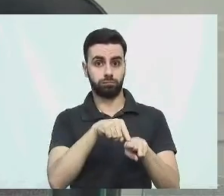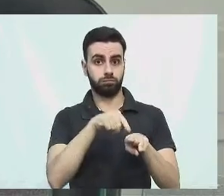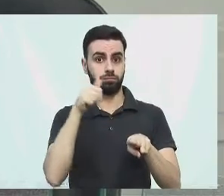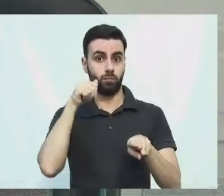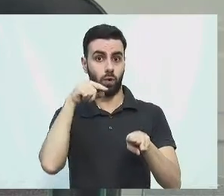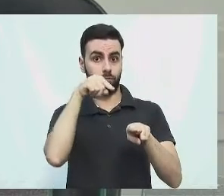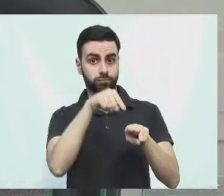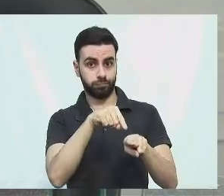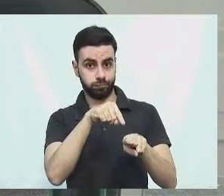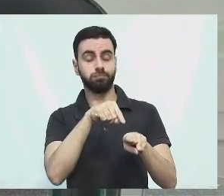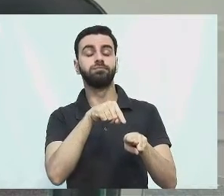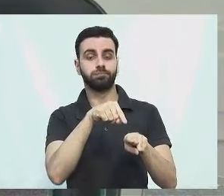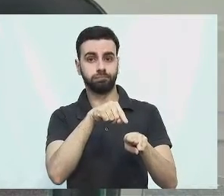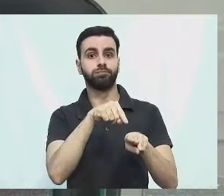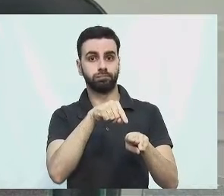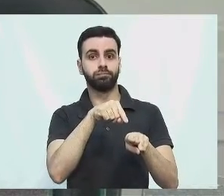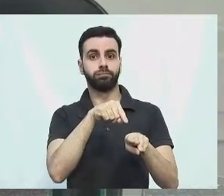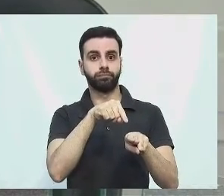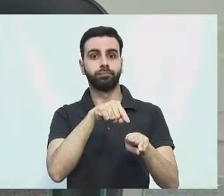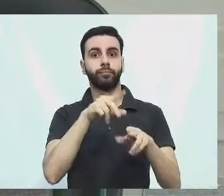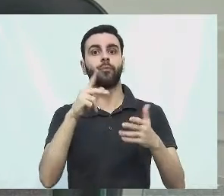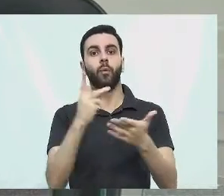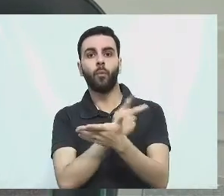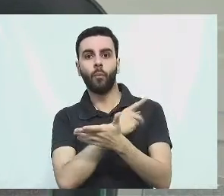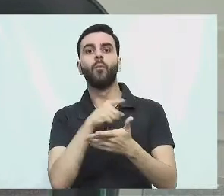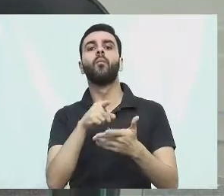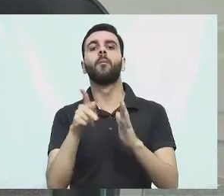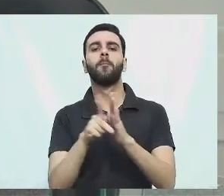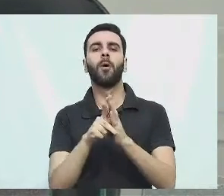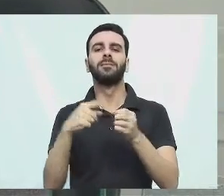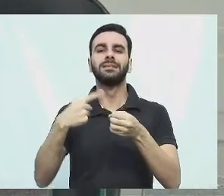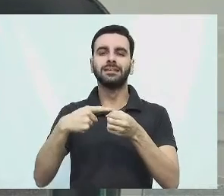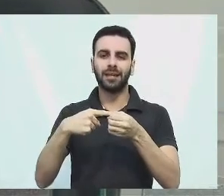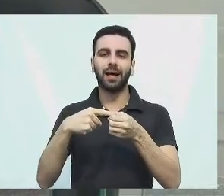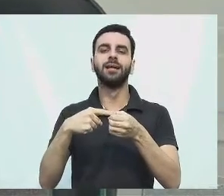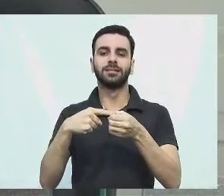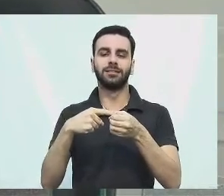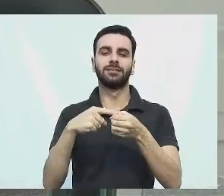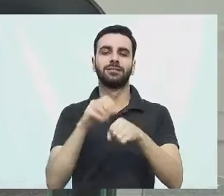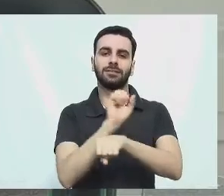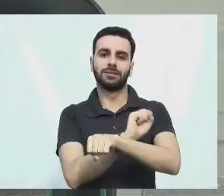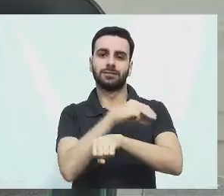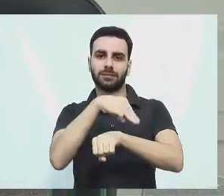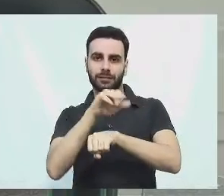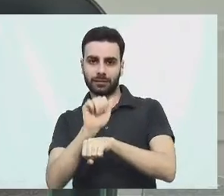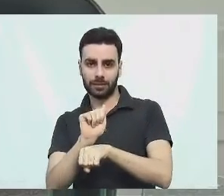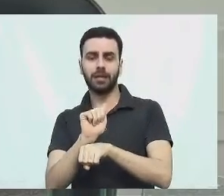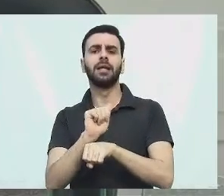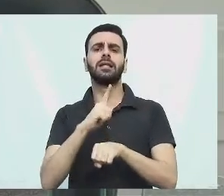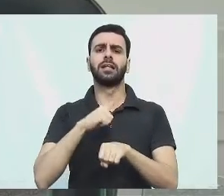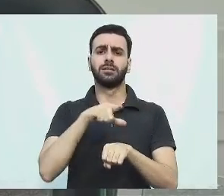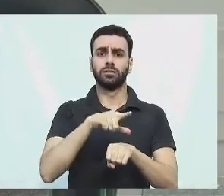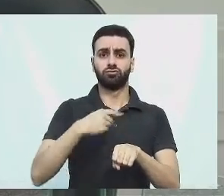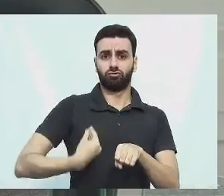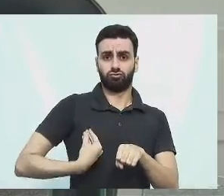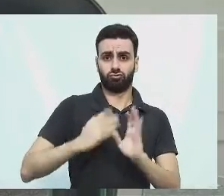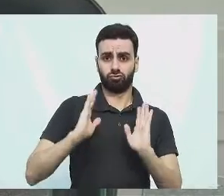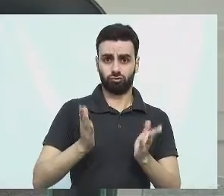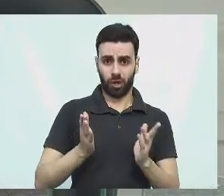Lopes Elles, de moto, lá de São Miguel do Anta, foi o que as pessoas me falaram, que ela já estava sendo posta